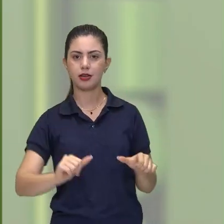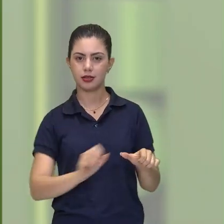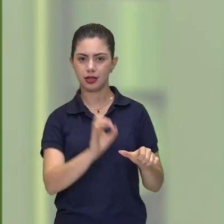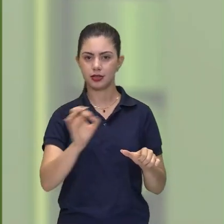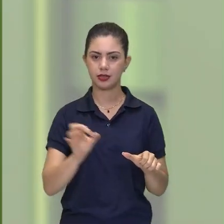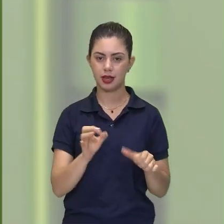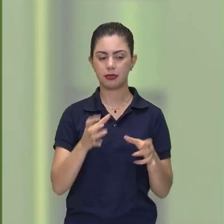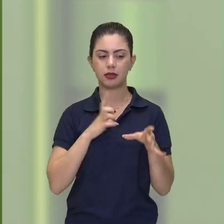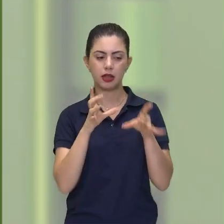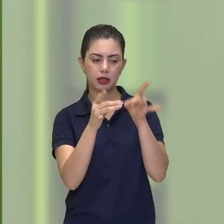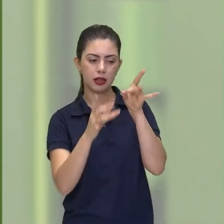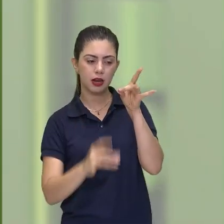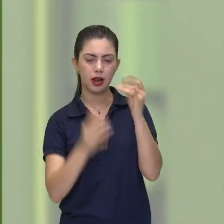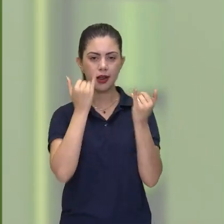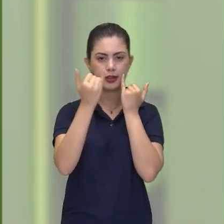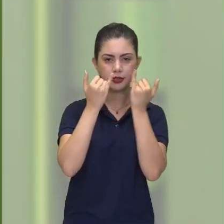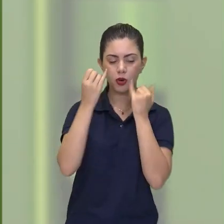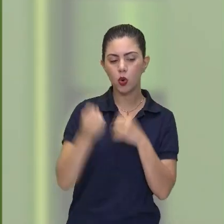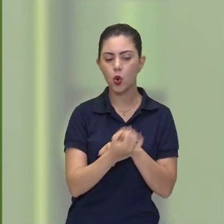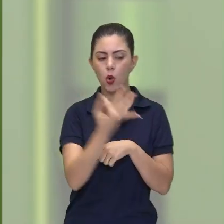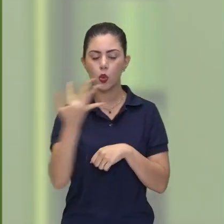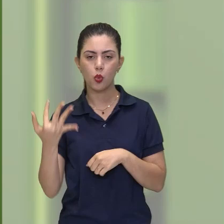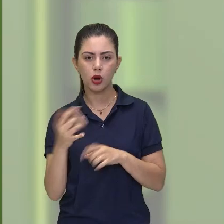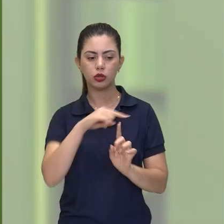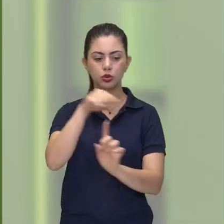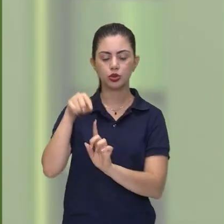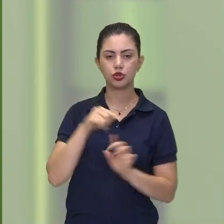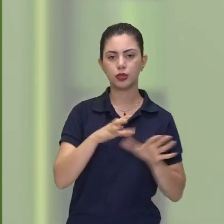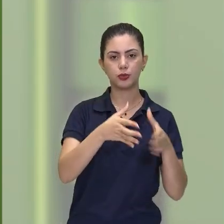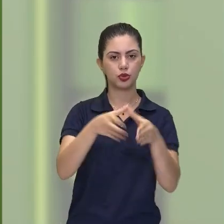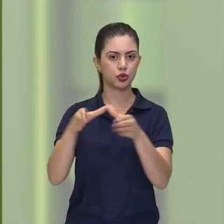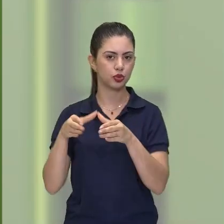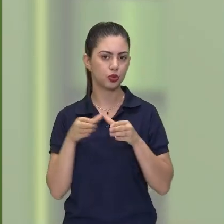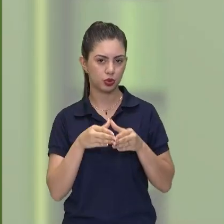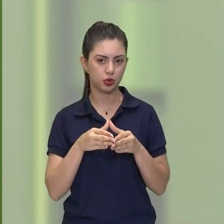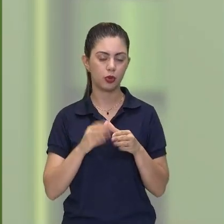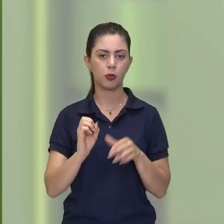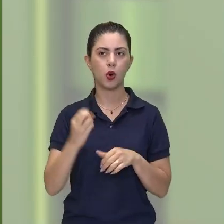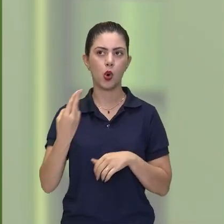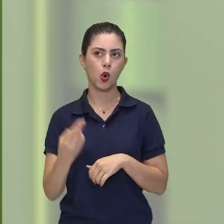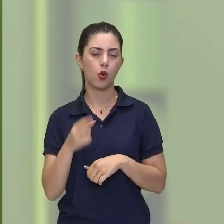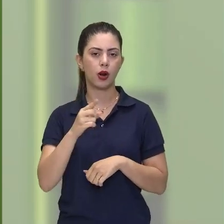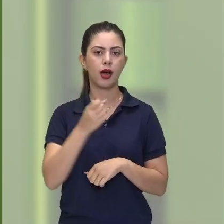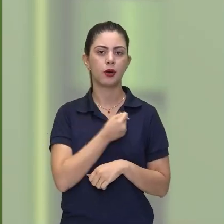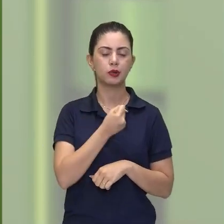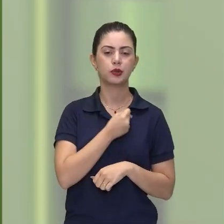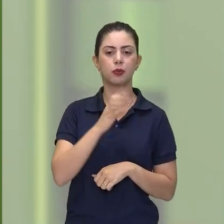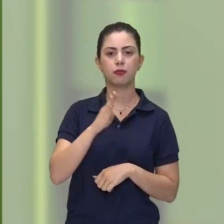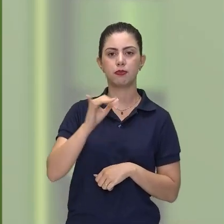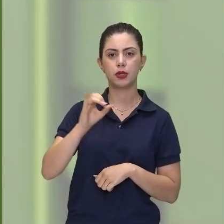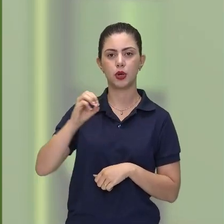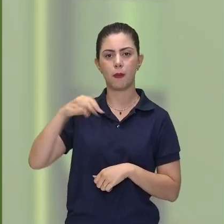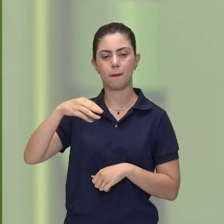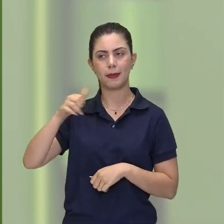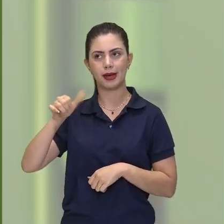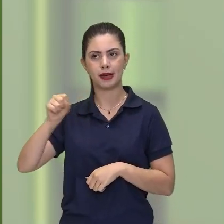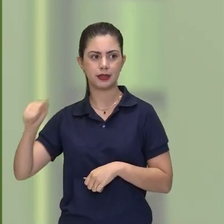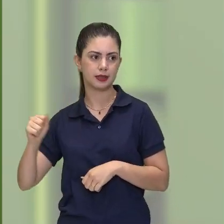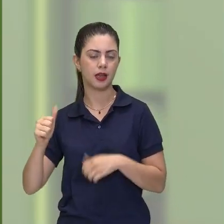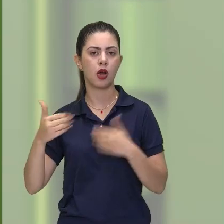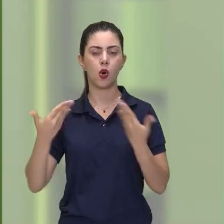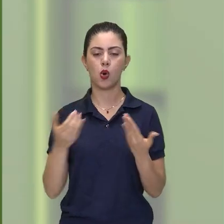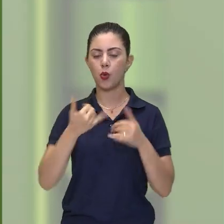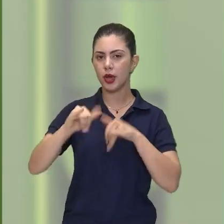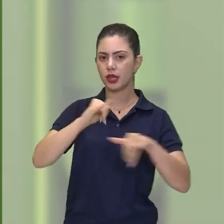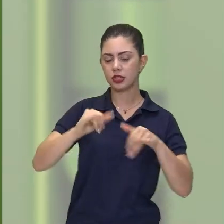com mais detalhes, né, a quantidade ali de espécies, por exemplo, ou o número de biomassa, ou o número de energia que cada nível